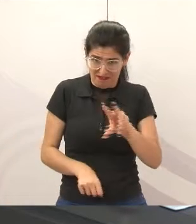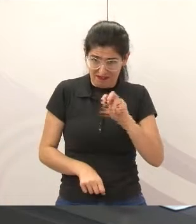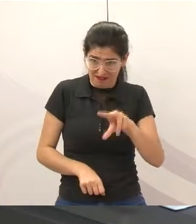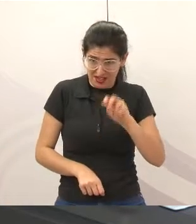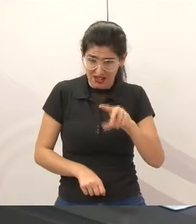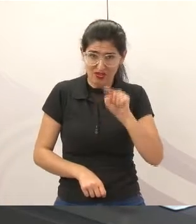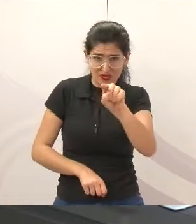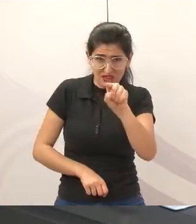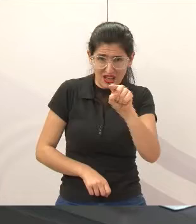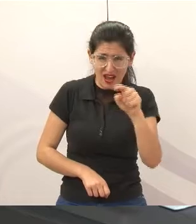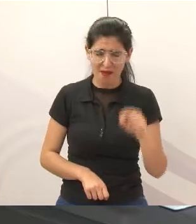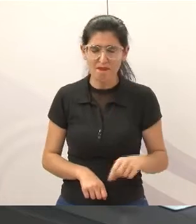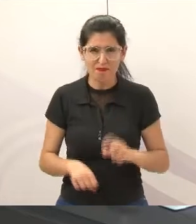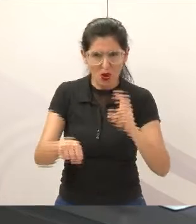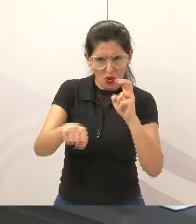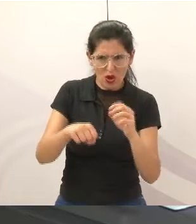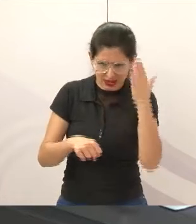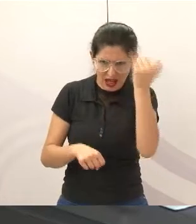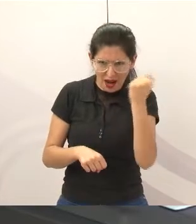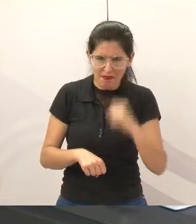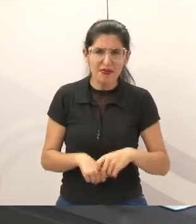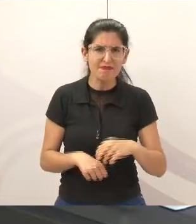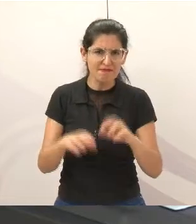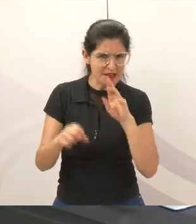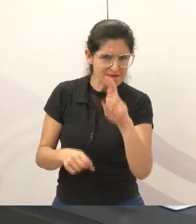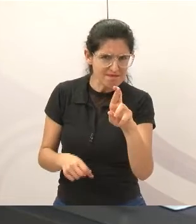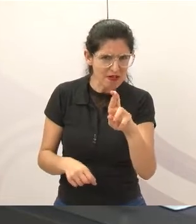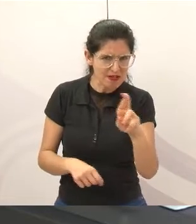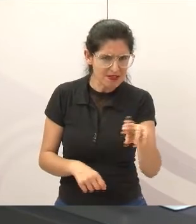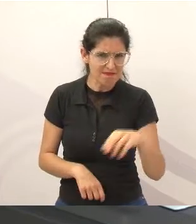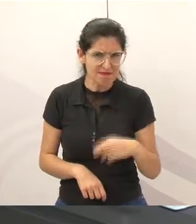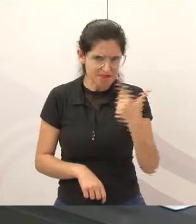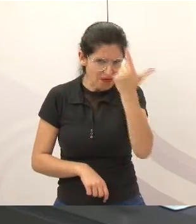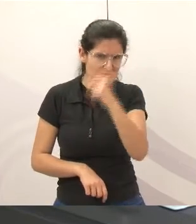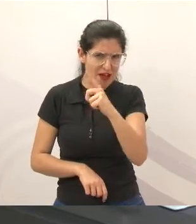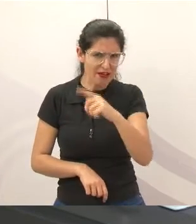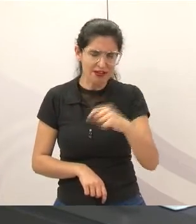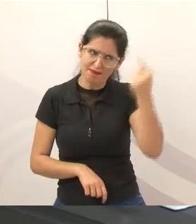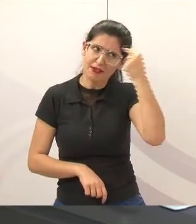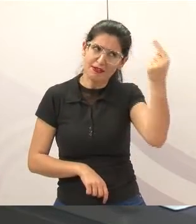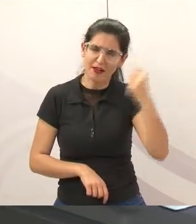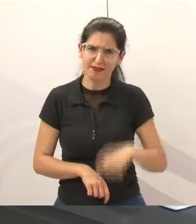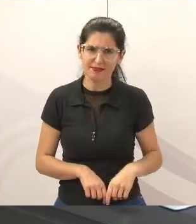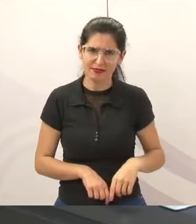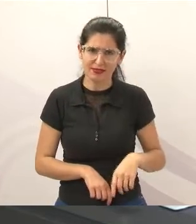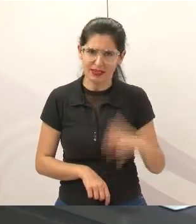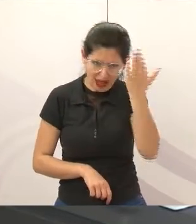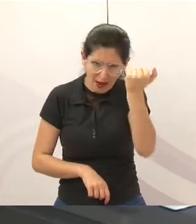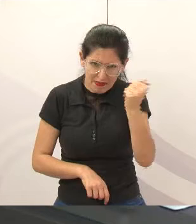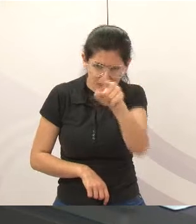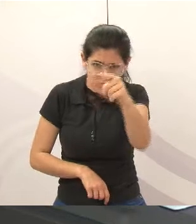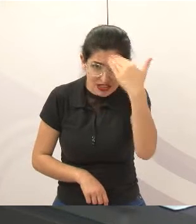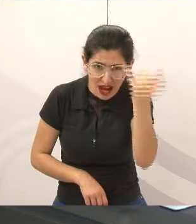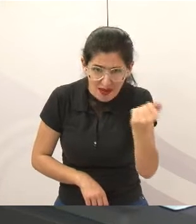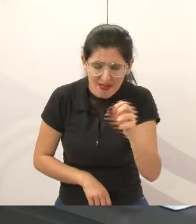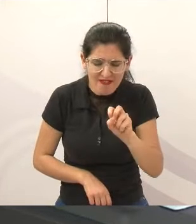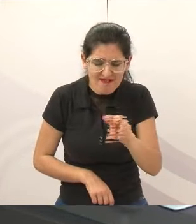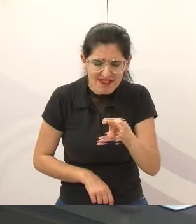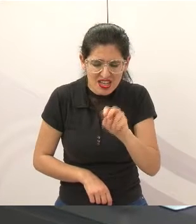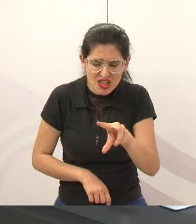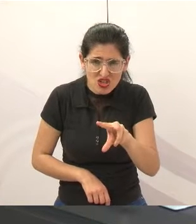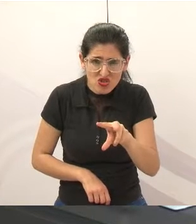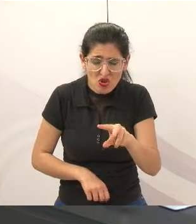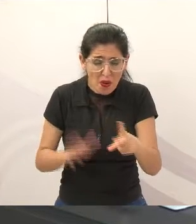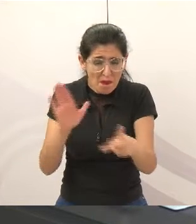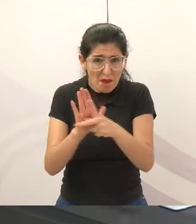agora, você, por exemplo, tem essa resposta? Eu não tenho essa resposta. Será que esse vírus foi